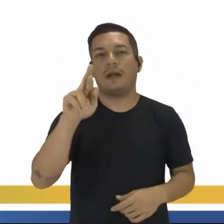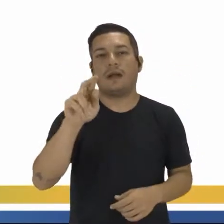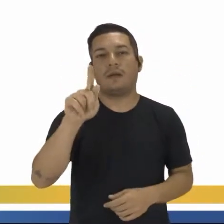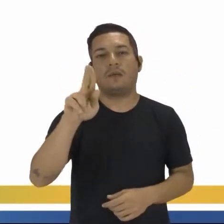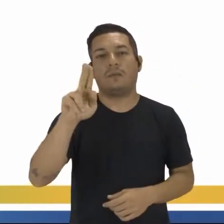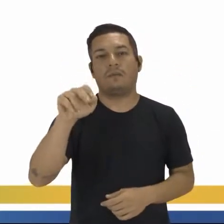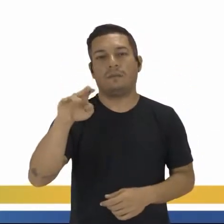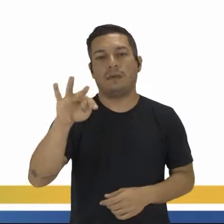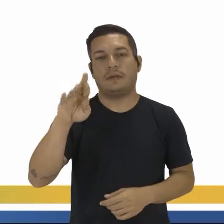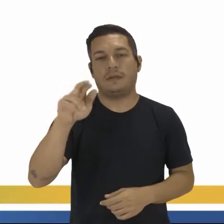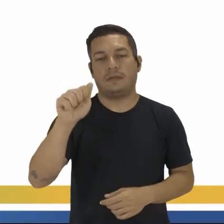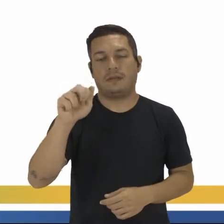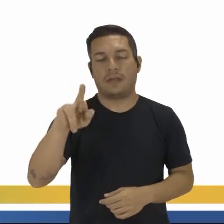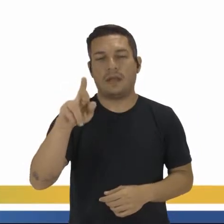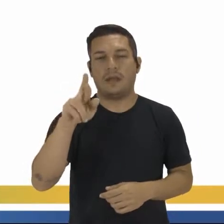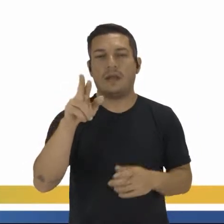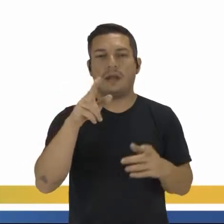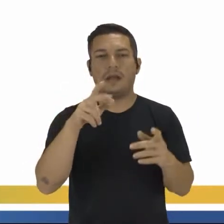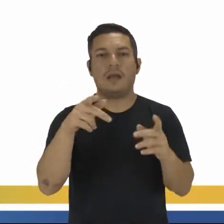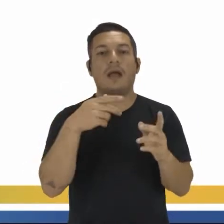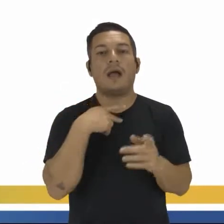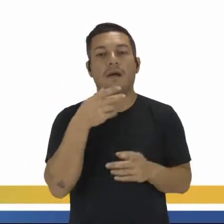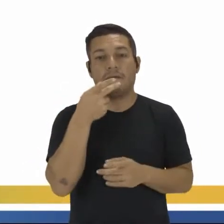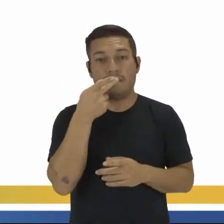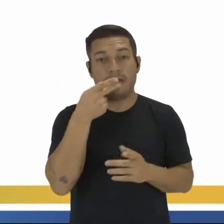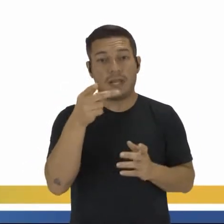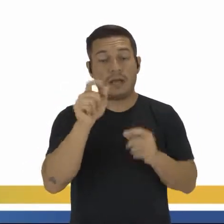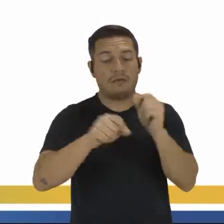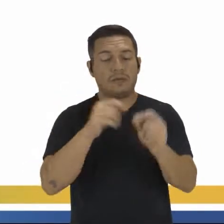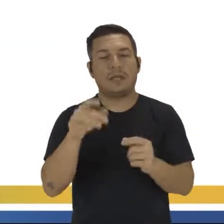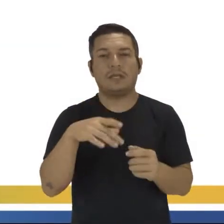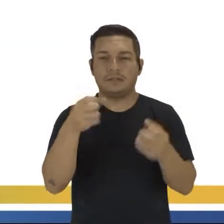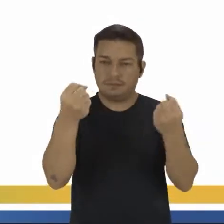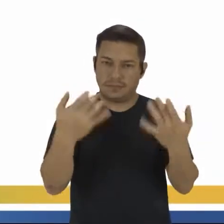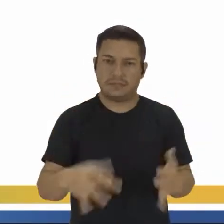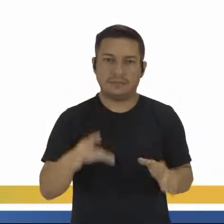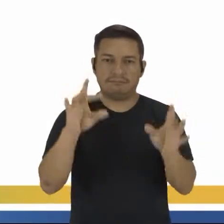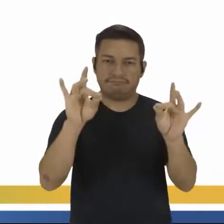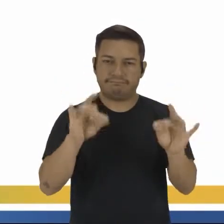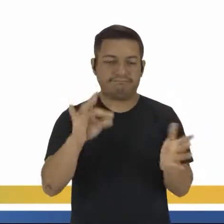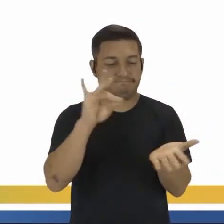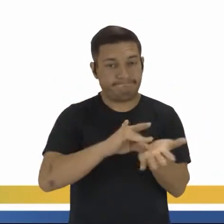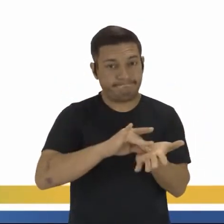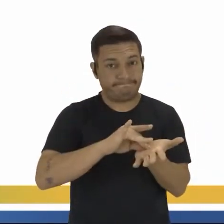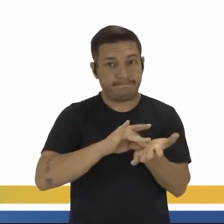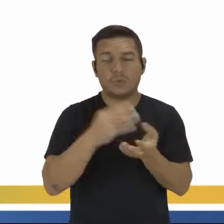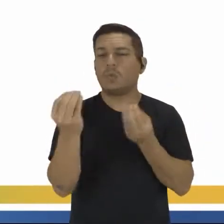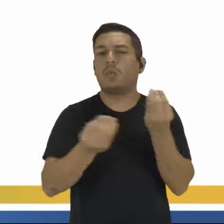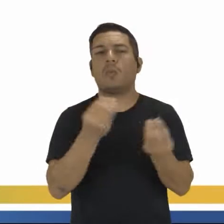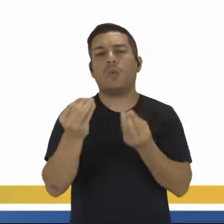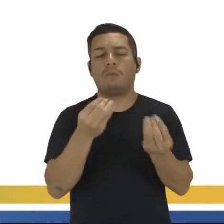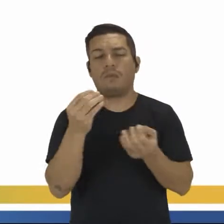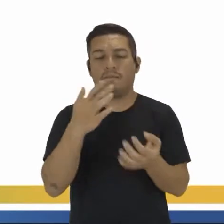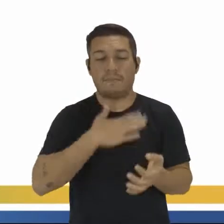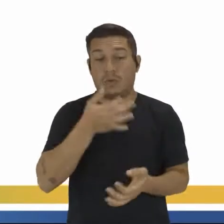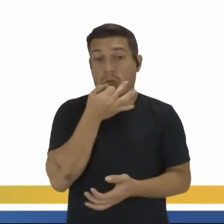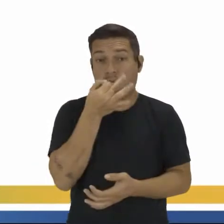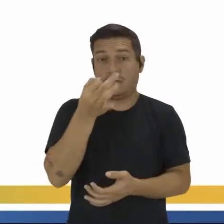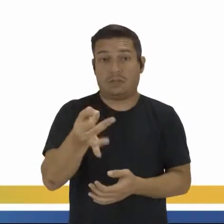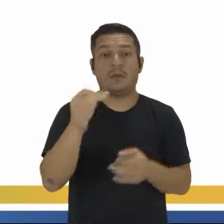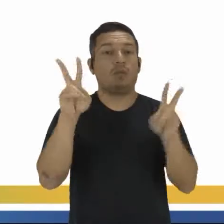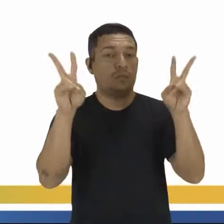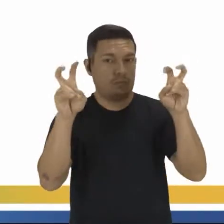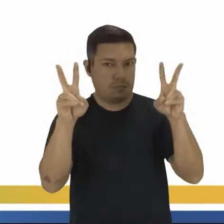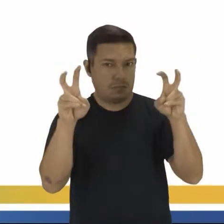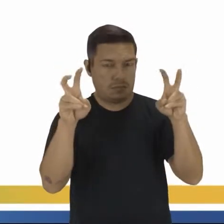ou seja, defender um ponto de vista a respeito desse determinado assunto. Como é que você se posiciona em relação a